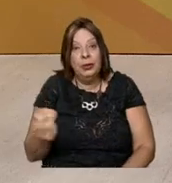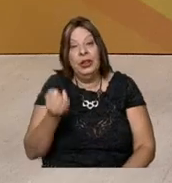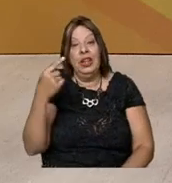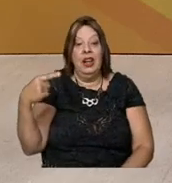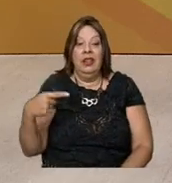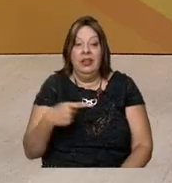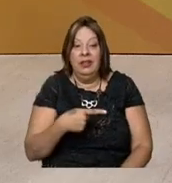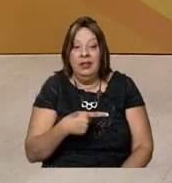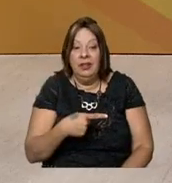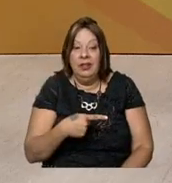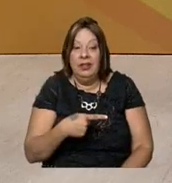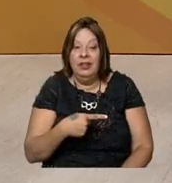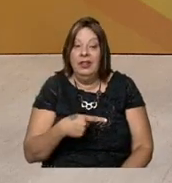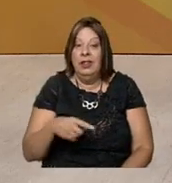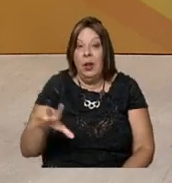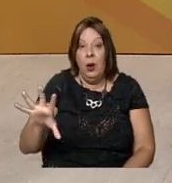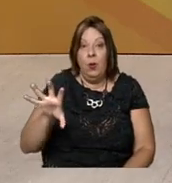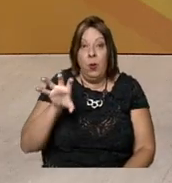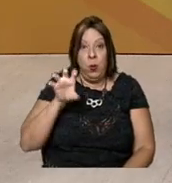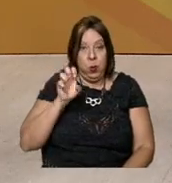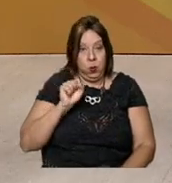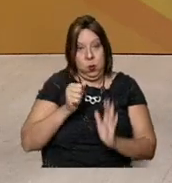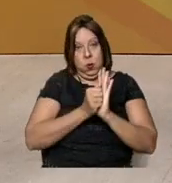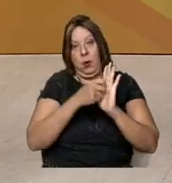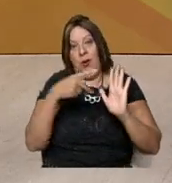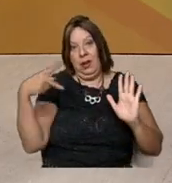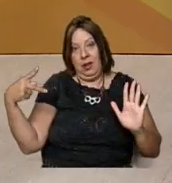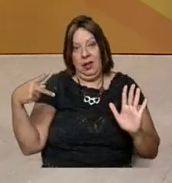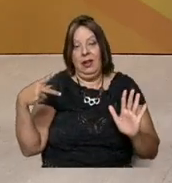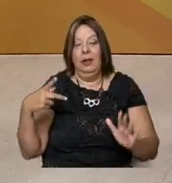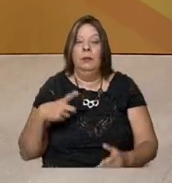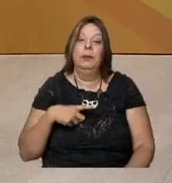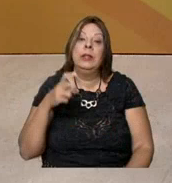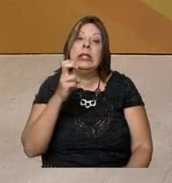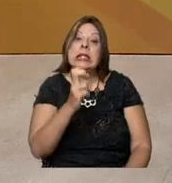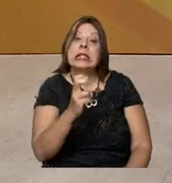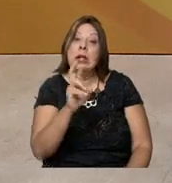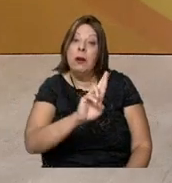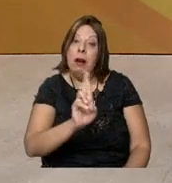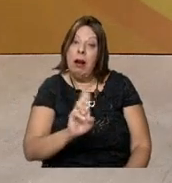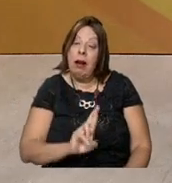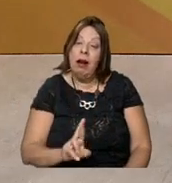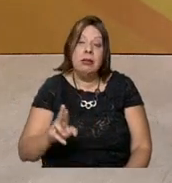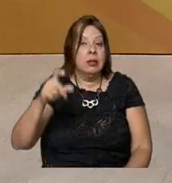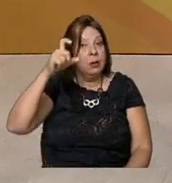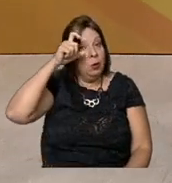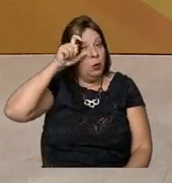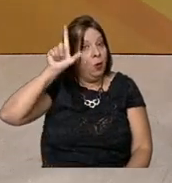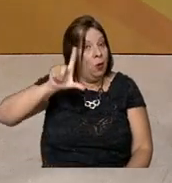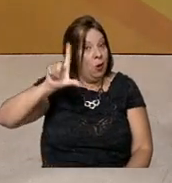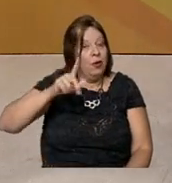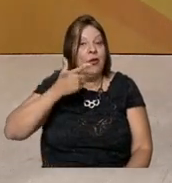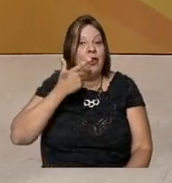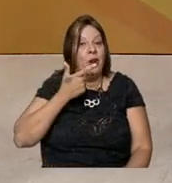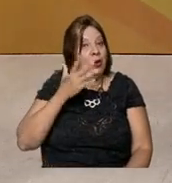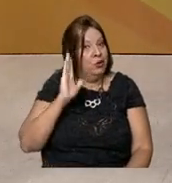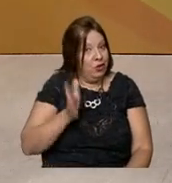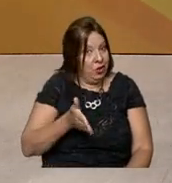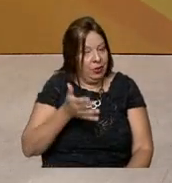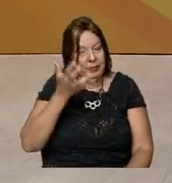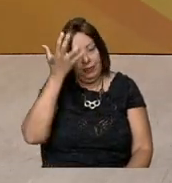já garante o seu. Domingo que vem tá só R$5. O Lohan já deu, inclusive, o recado, né? Vem premiação daquelas por aí,